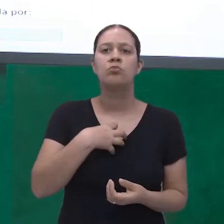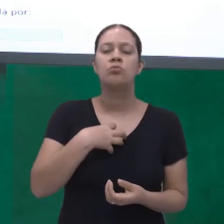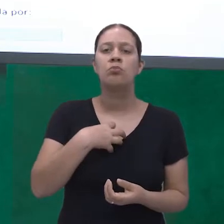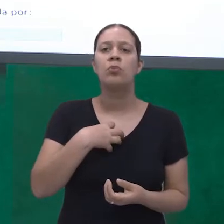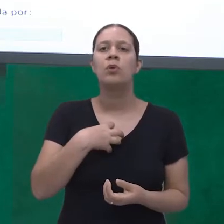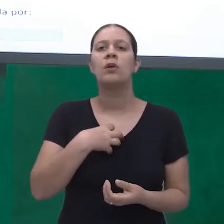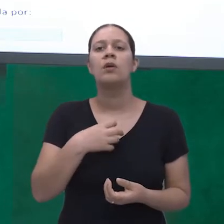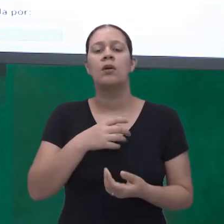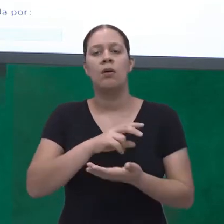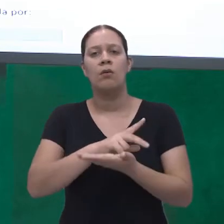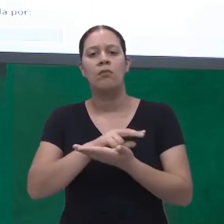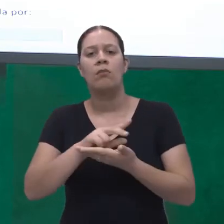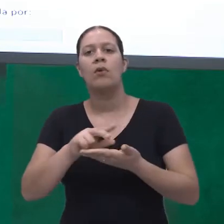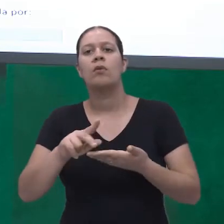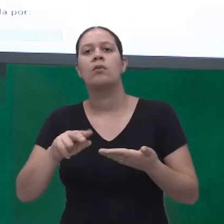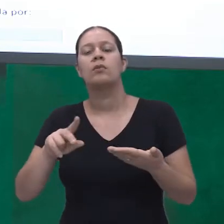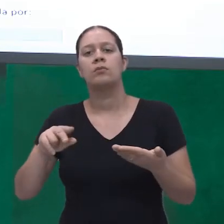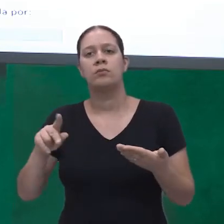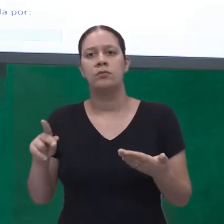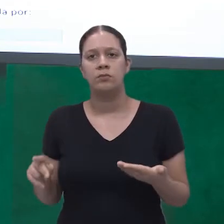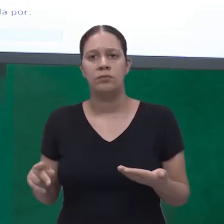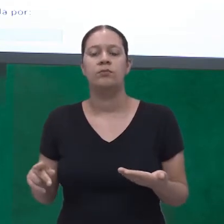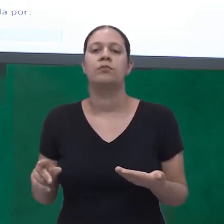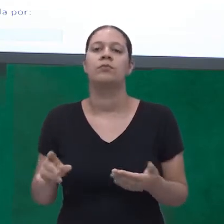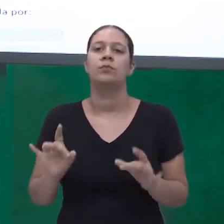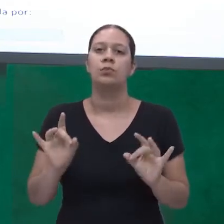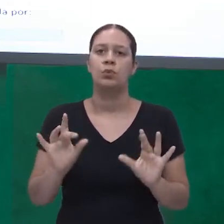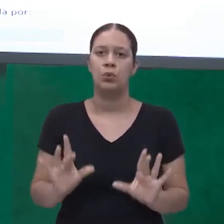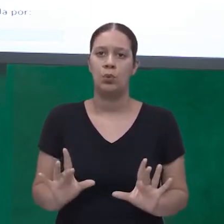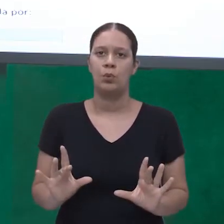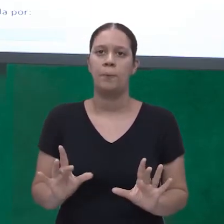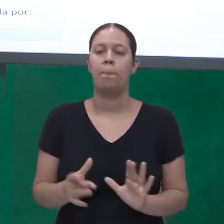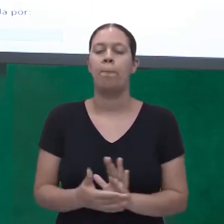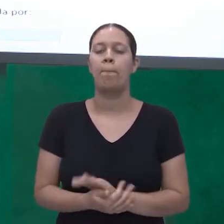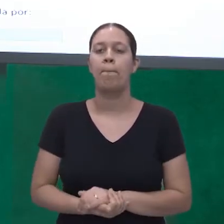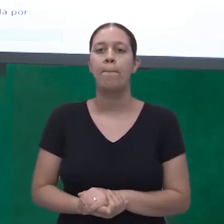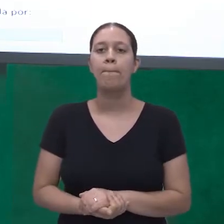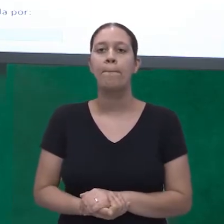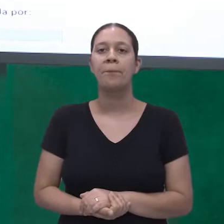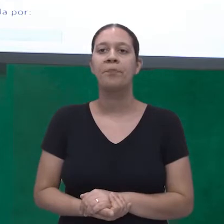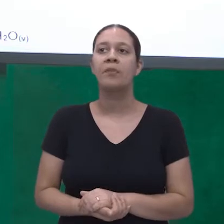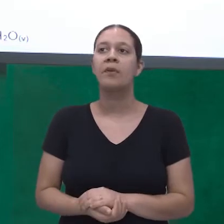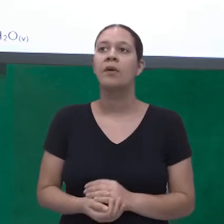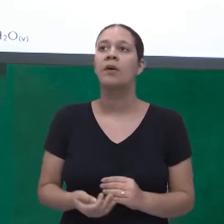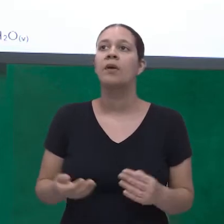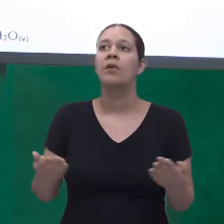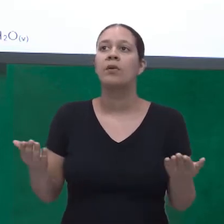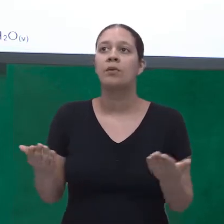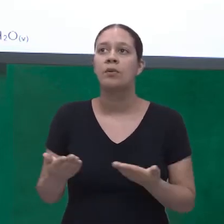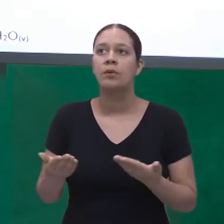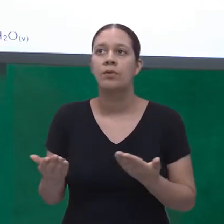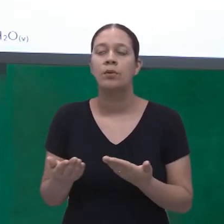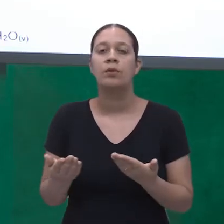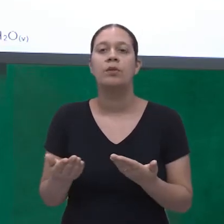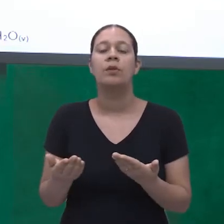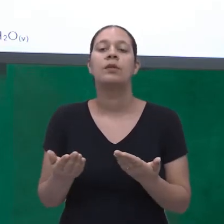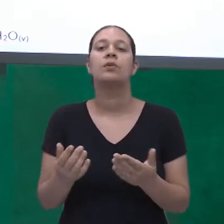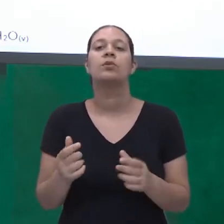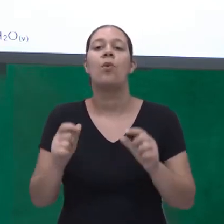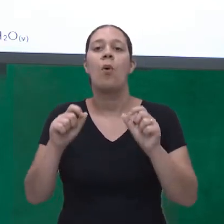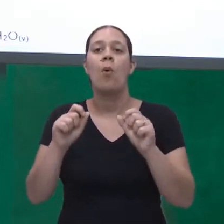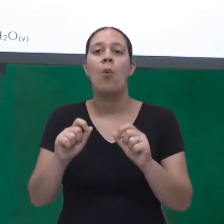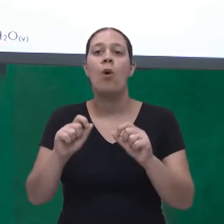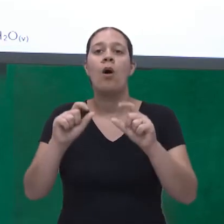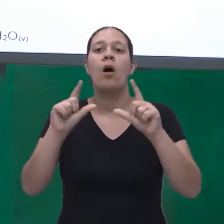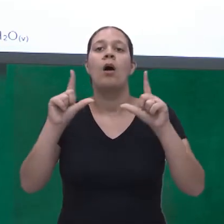uma variação. Função de estado. Guarda isso. Bom, e aí nós temos aqui alguns